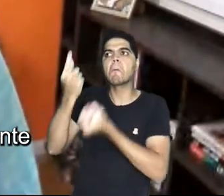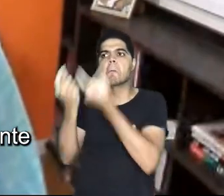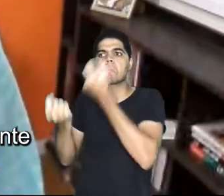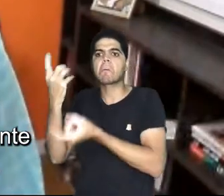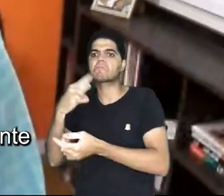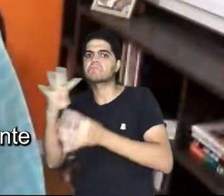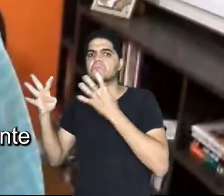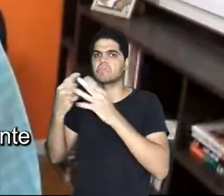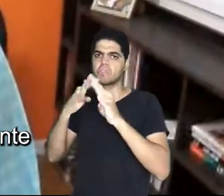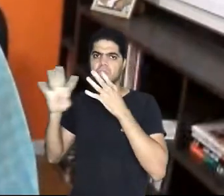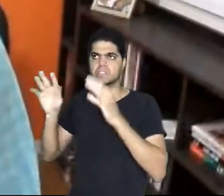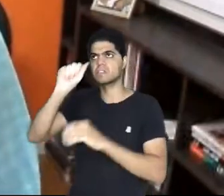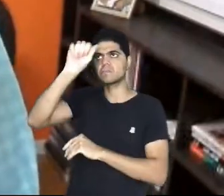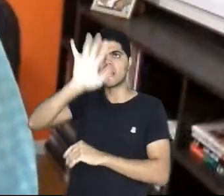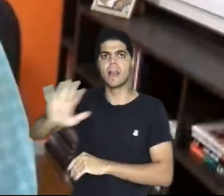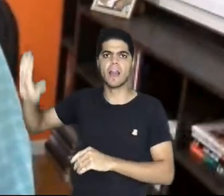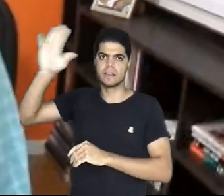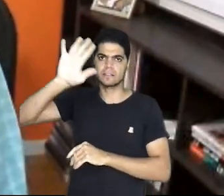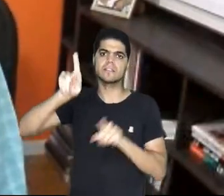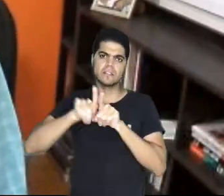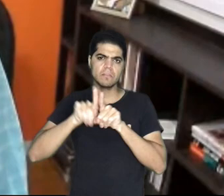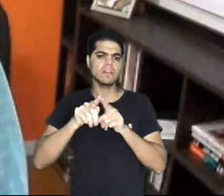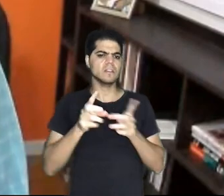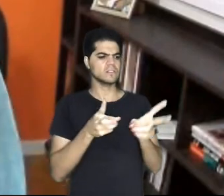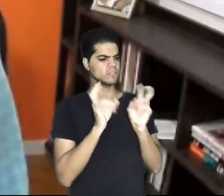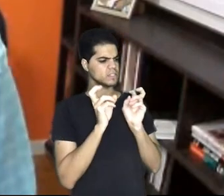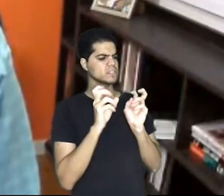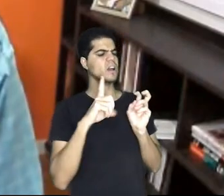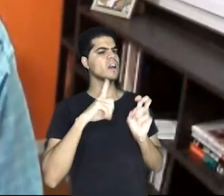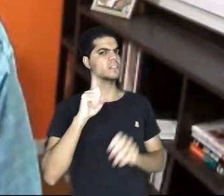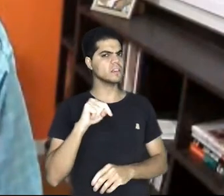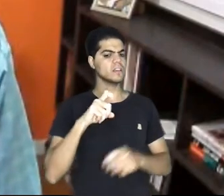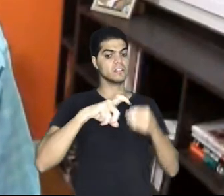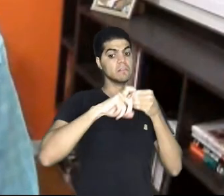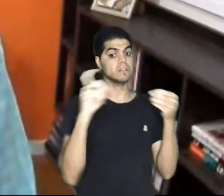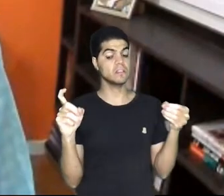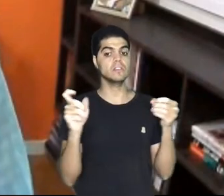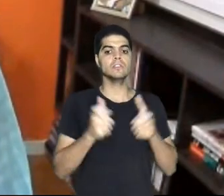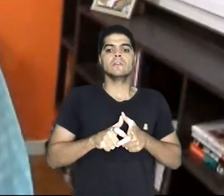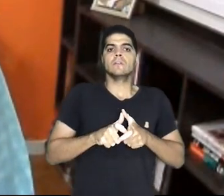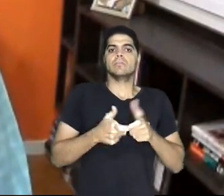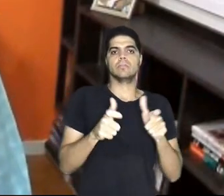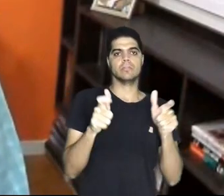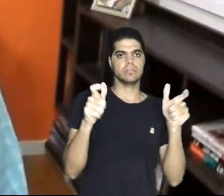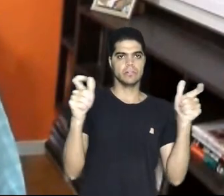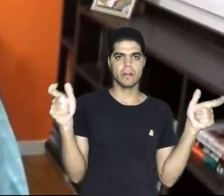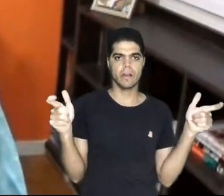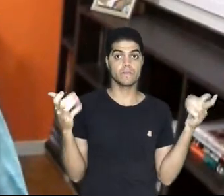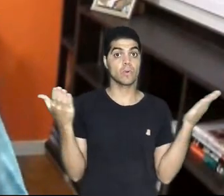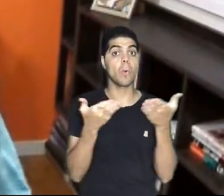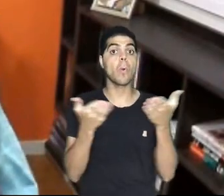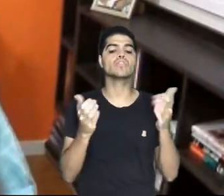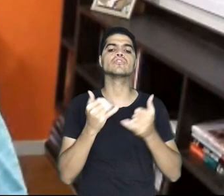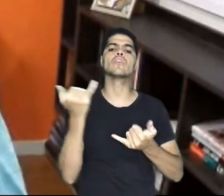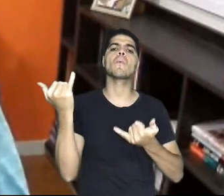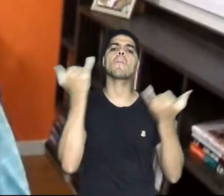também com alguns espaços asiáticos. Então, a independência tem sim muitos espaços. Hoje em dia, eu diria que é muito menos